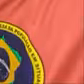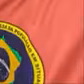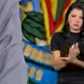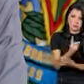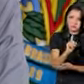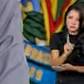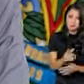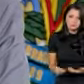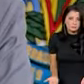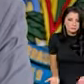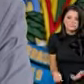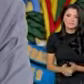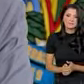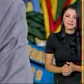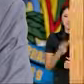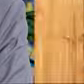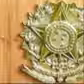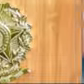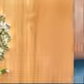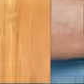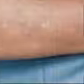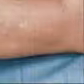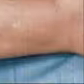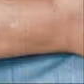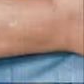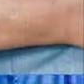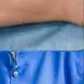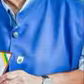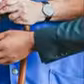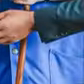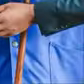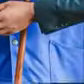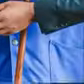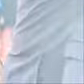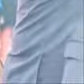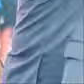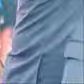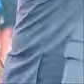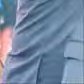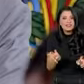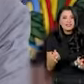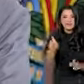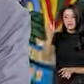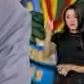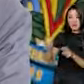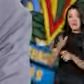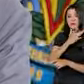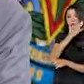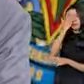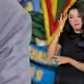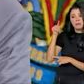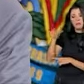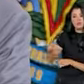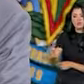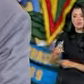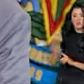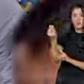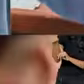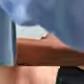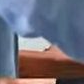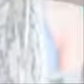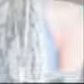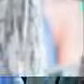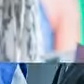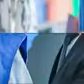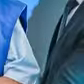queria dizer para vocês que o dia de hoje, para mim, é muito feliz. Porque nós estamos tratando das pessoas mais vulneráveis nesse